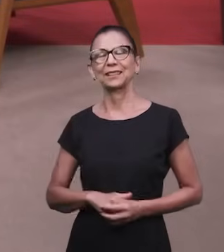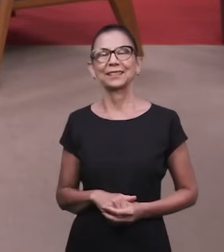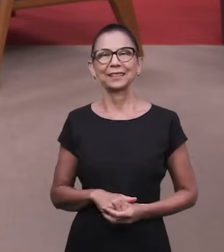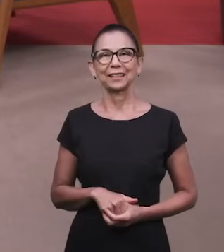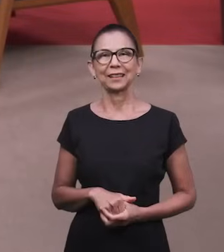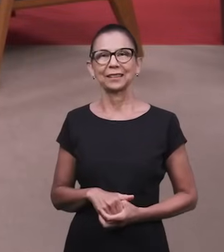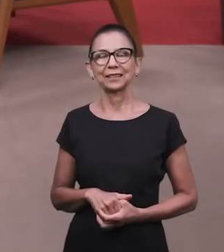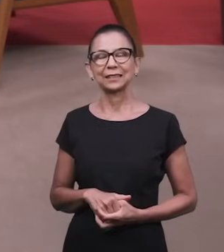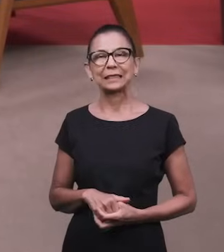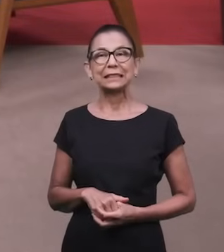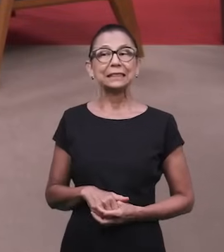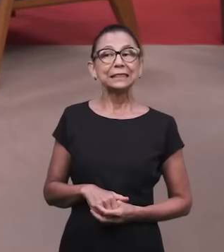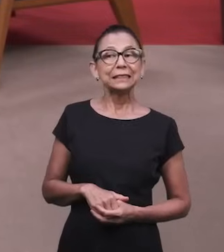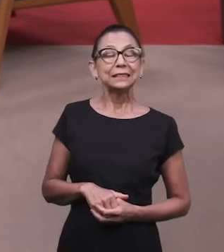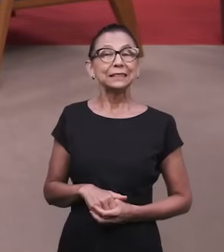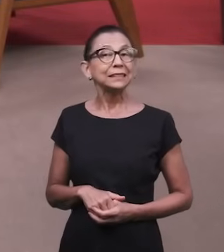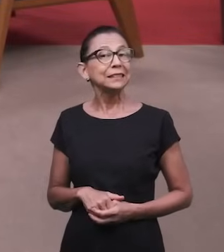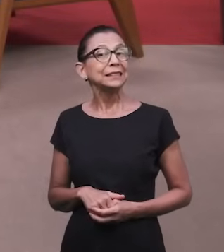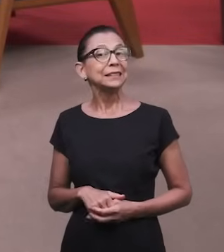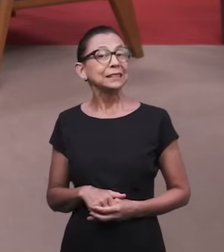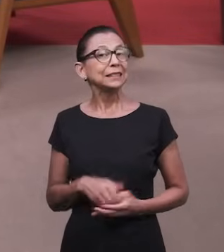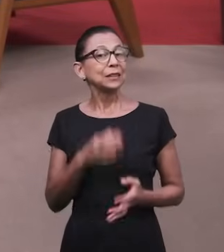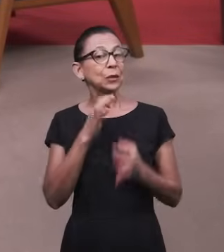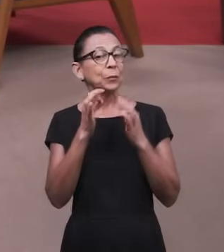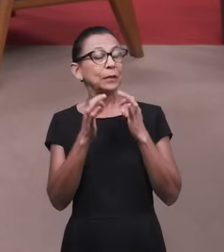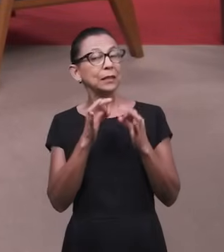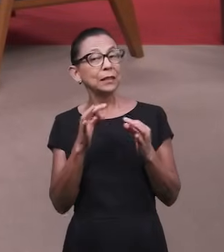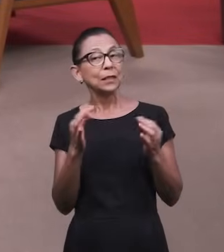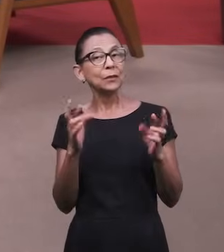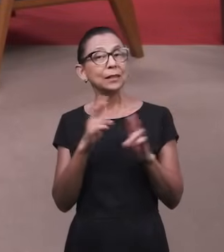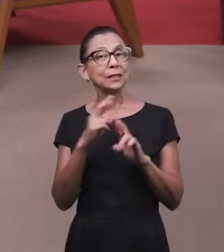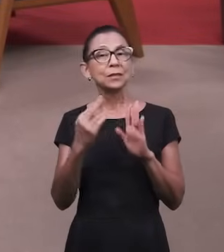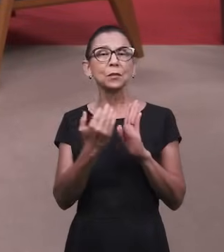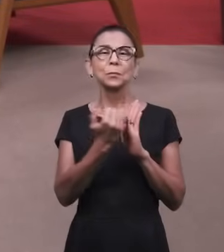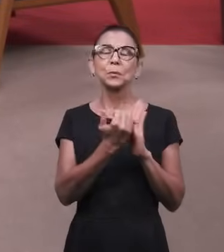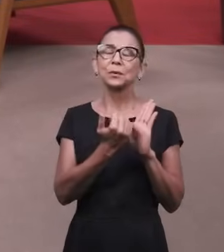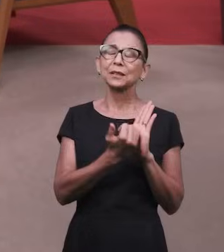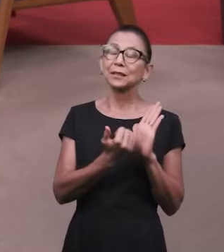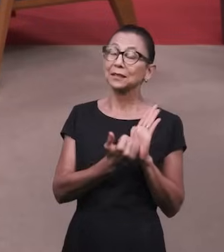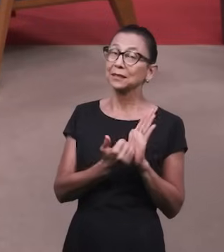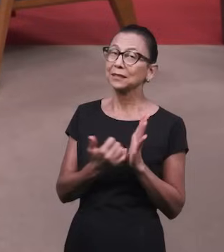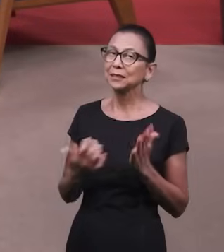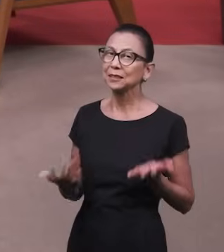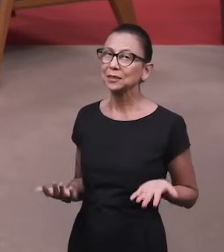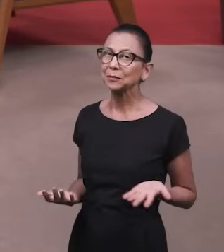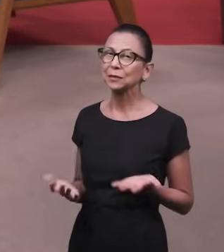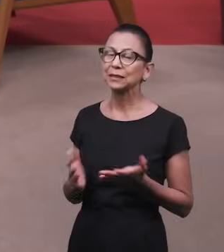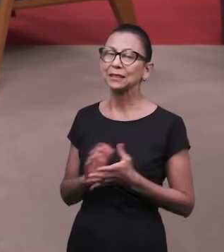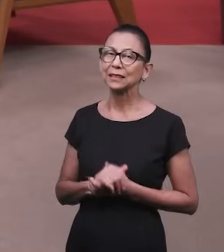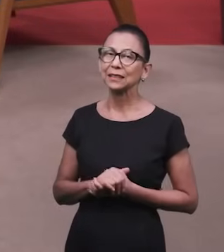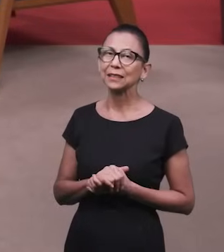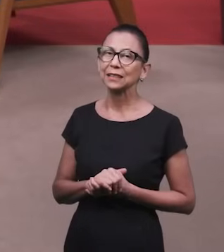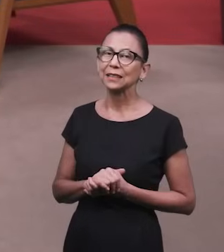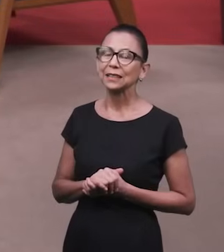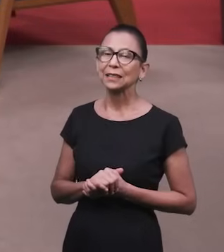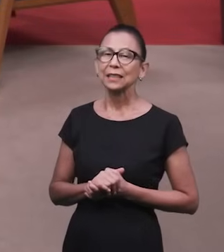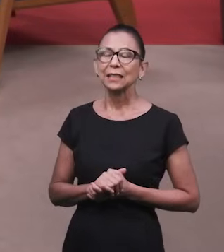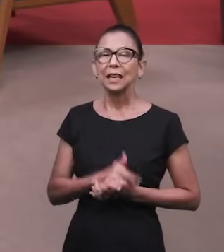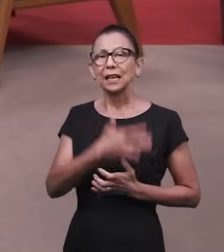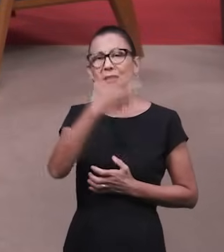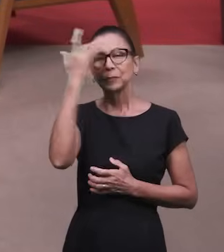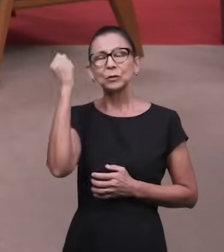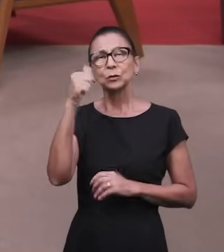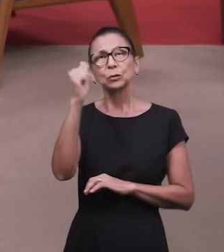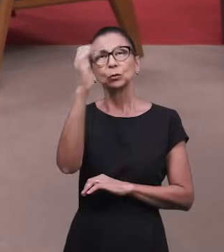tela, e que falaram sobre o programa, né? Como é que esse programa repercute nos irmãos que